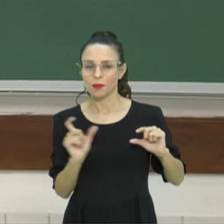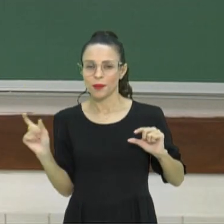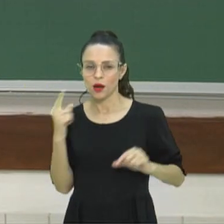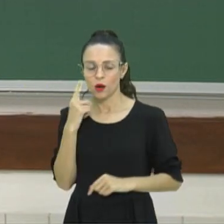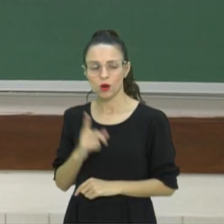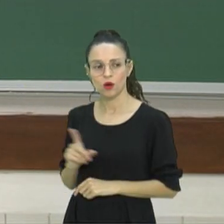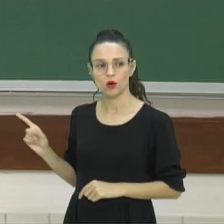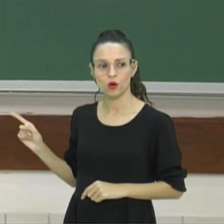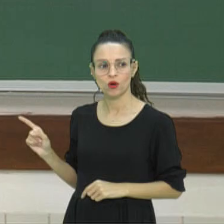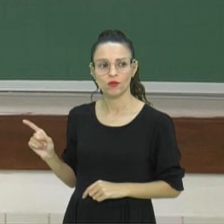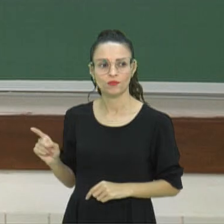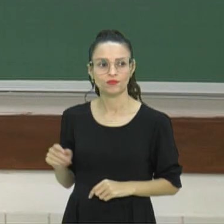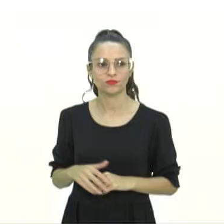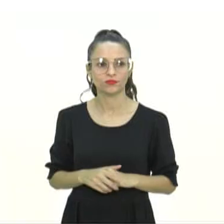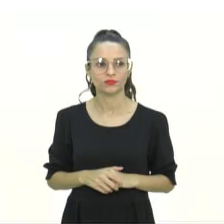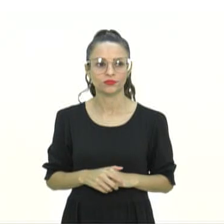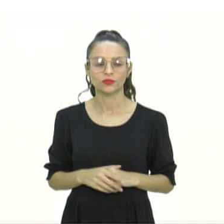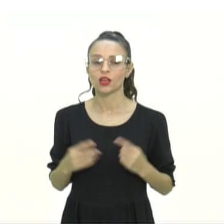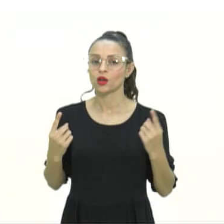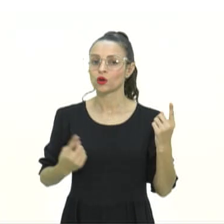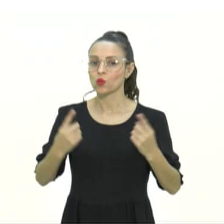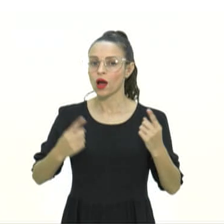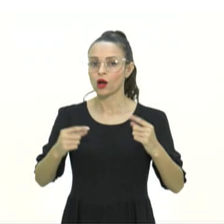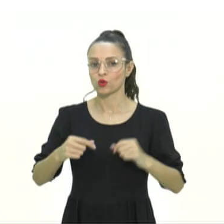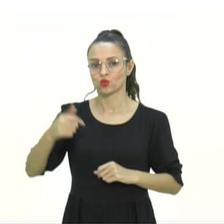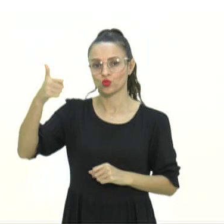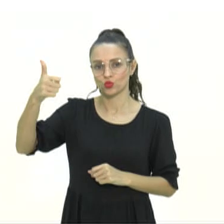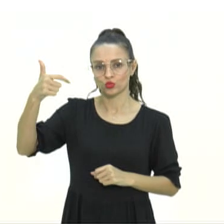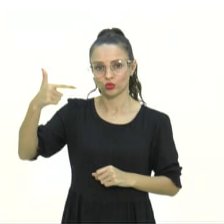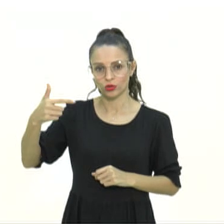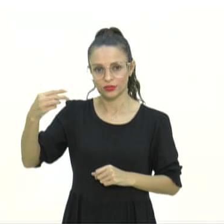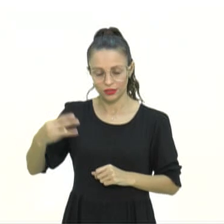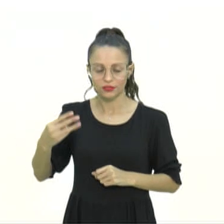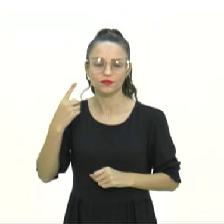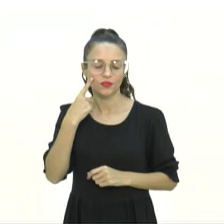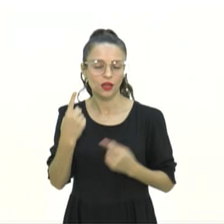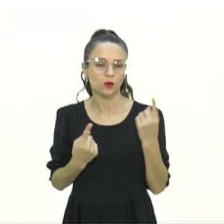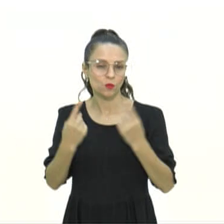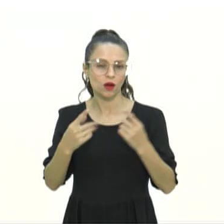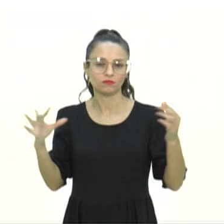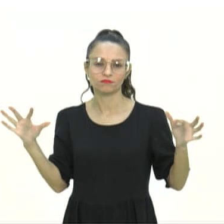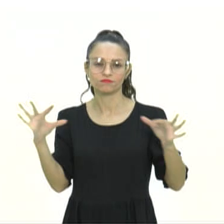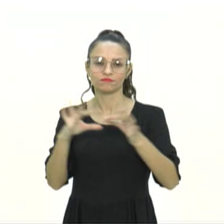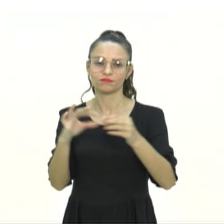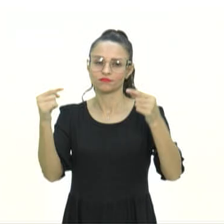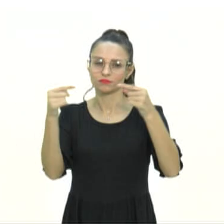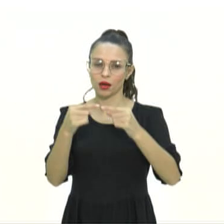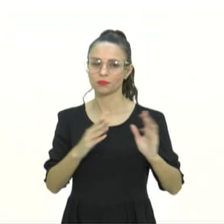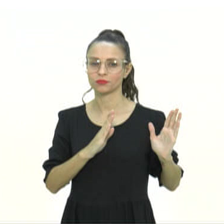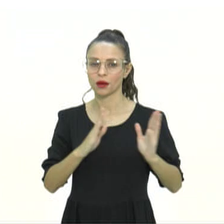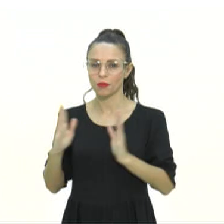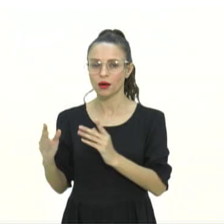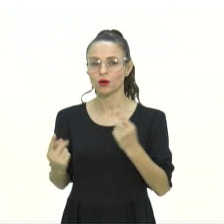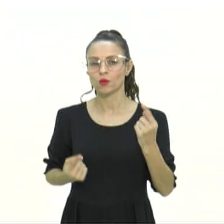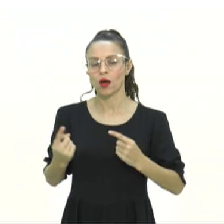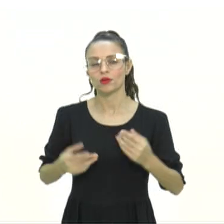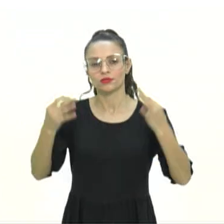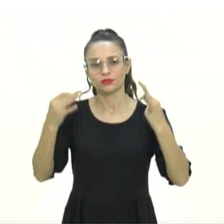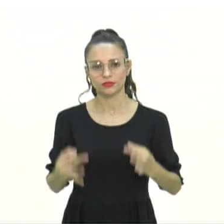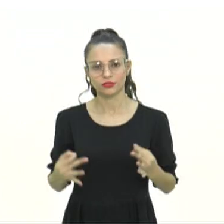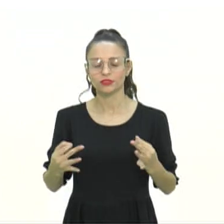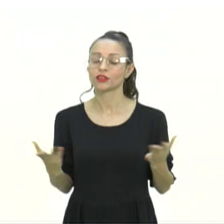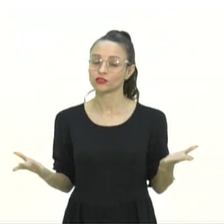questão e dizia as proposições que consideramos anteriormente representam respectivamente a descrição